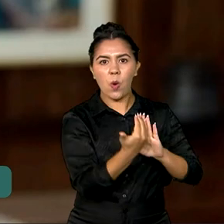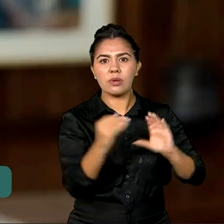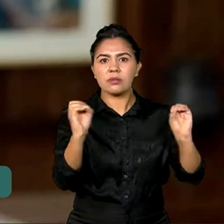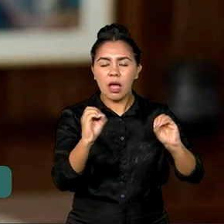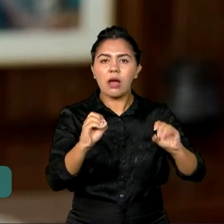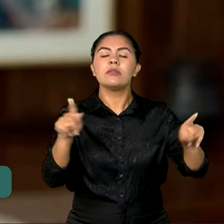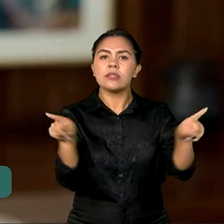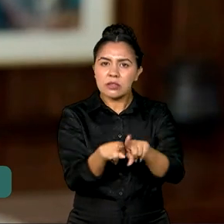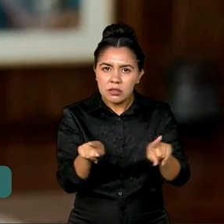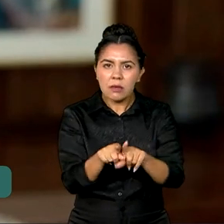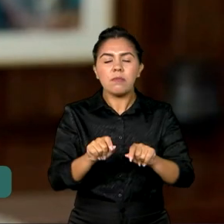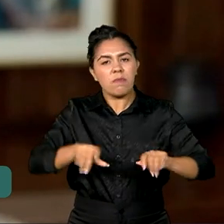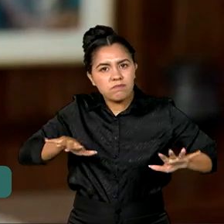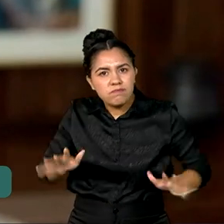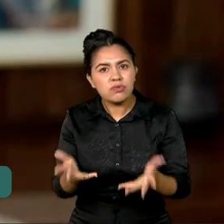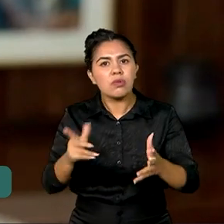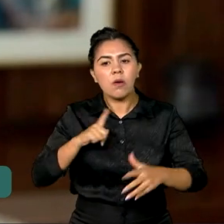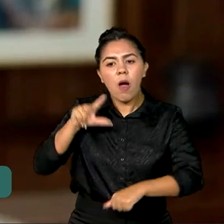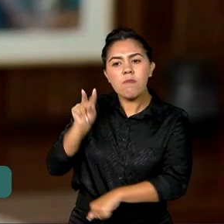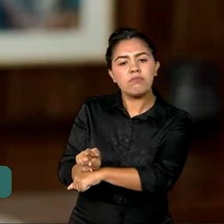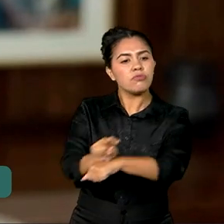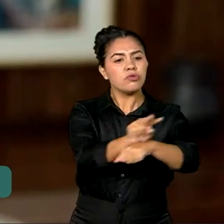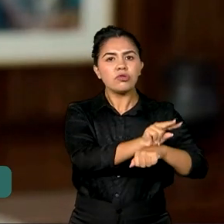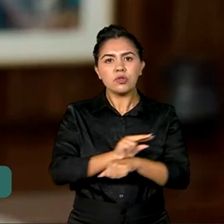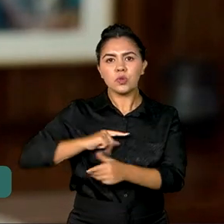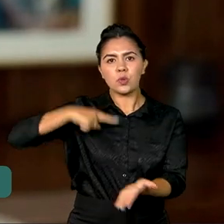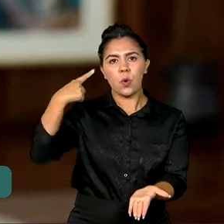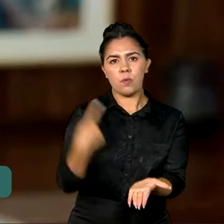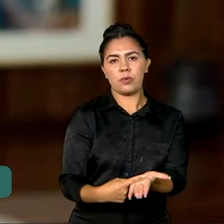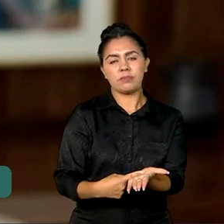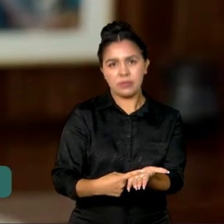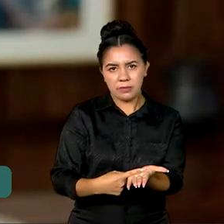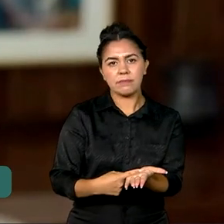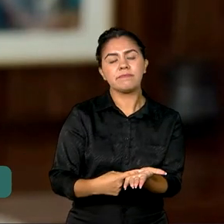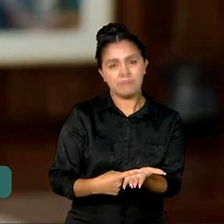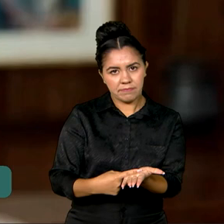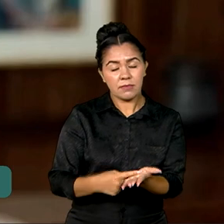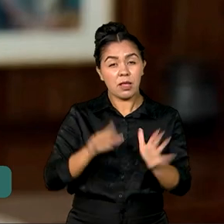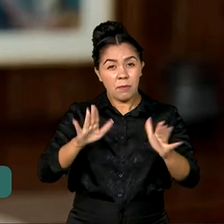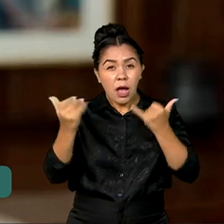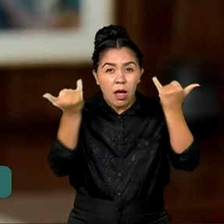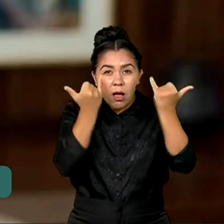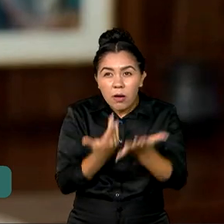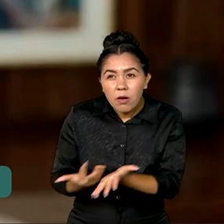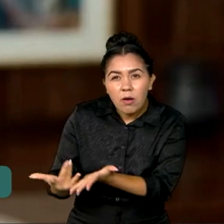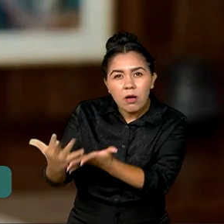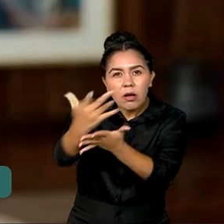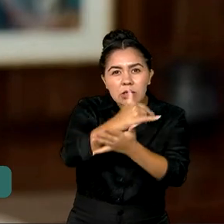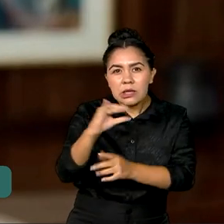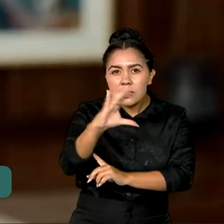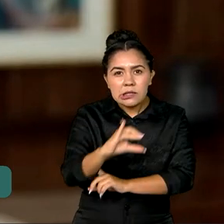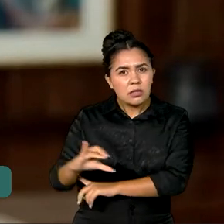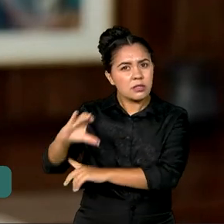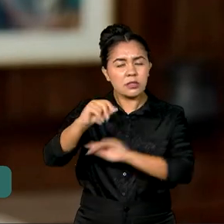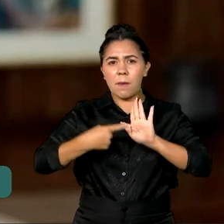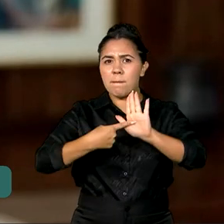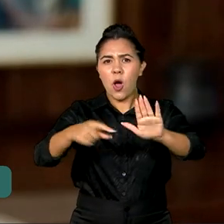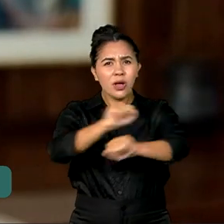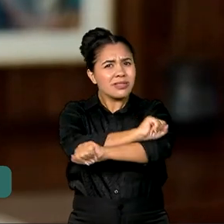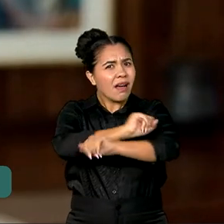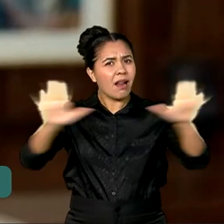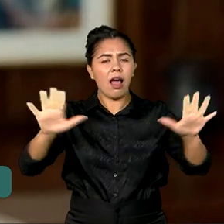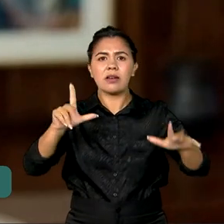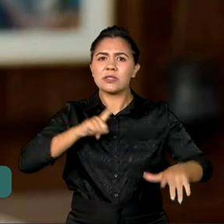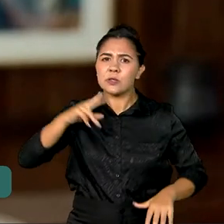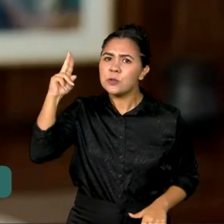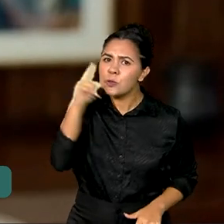fortalecer medidas de monitoramento dos compromissos assumidos. Os dados da ciência exprimem um sentido de urgência